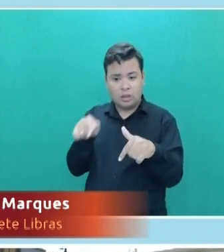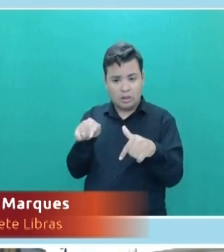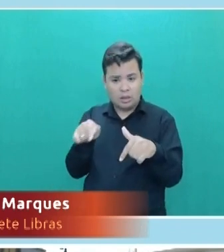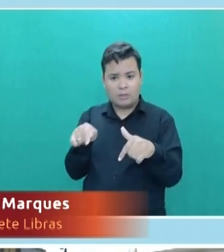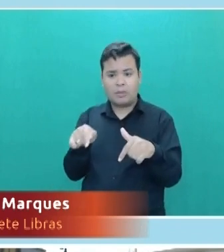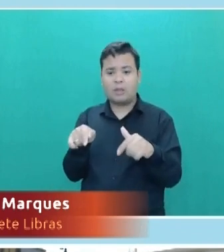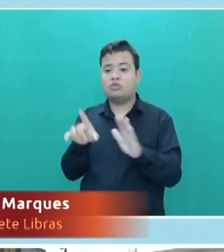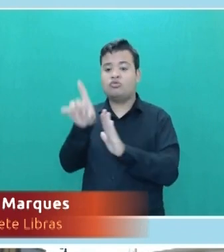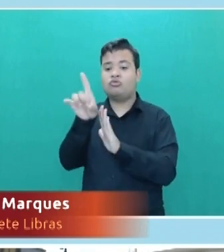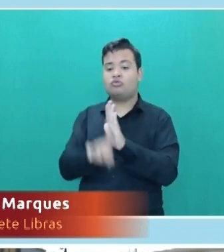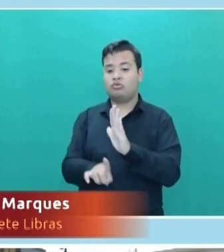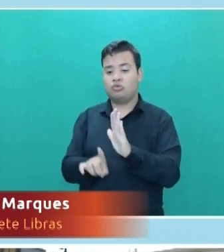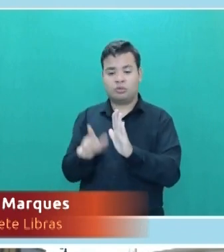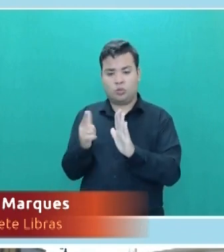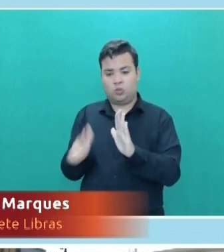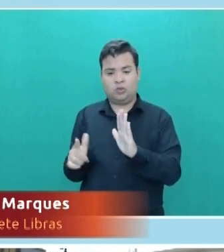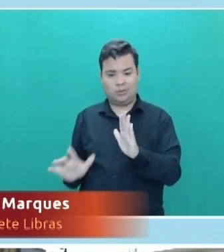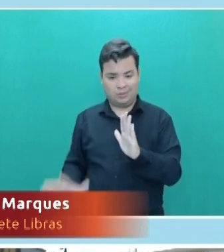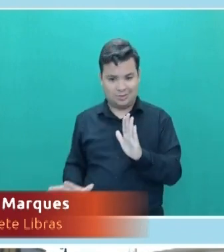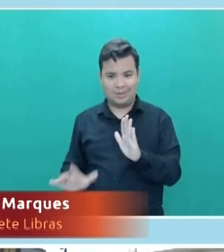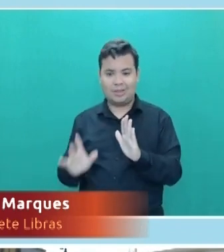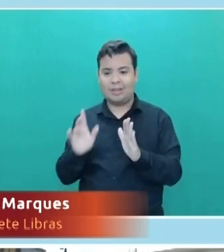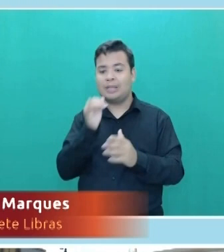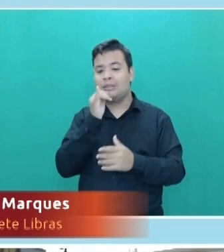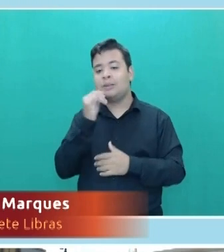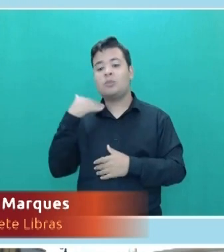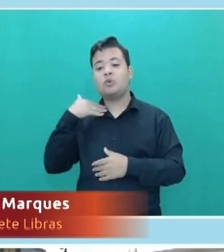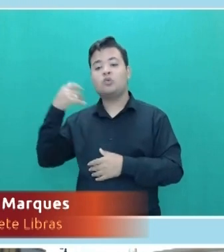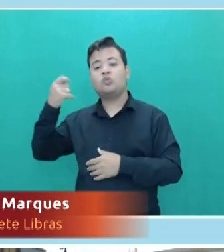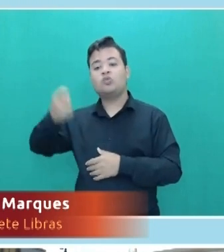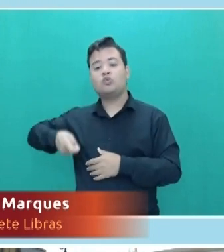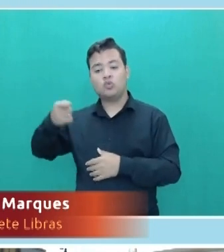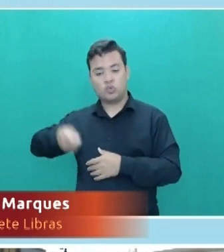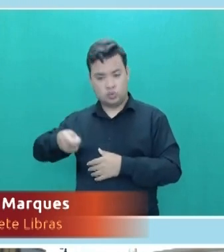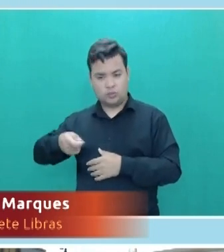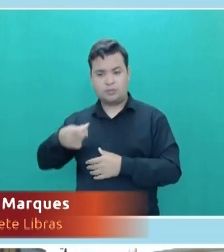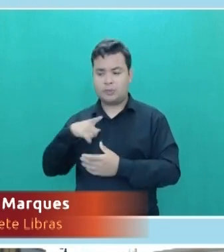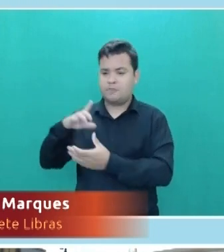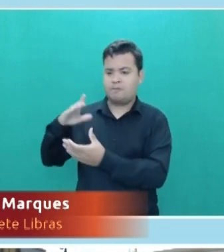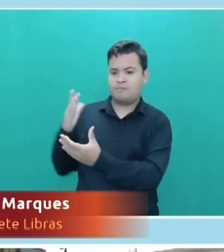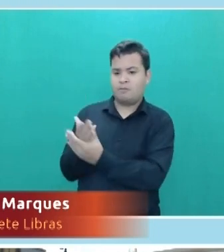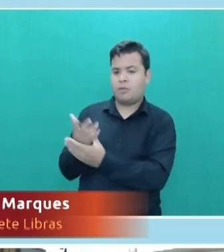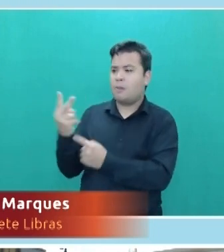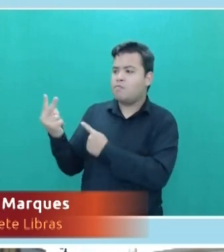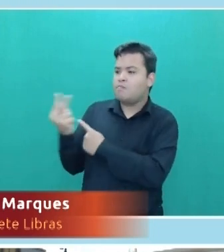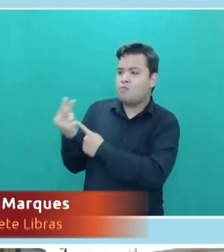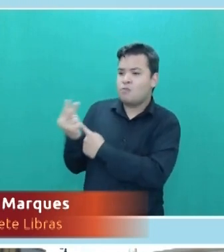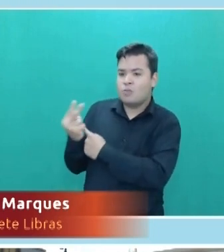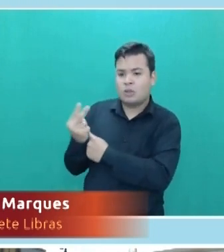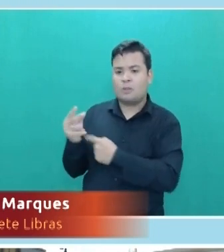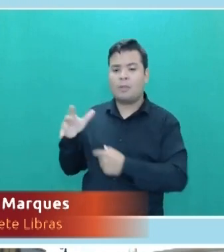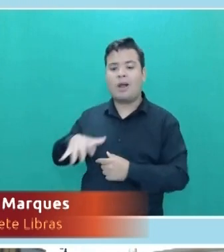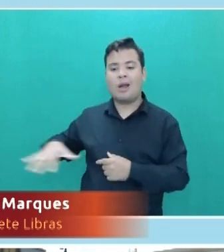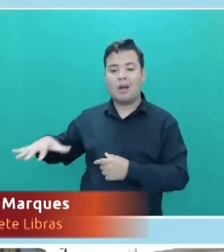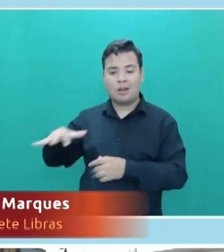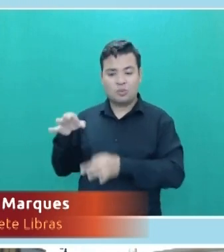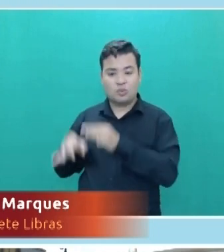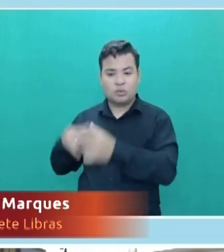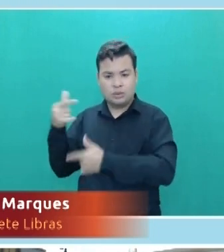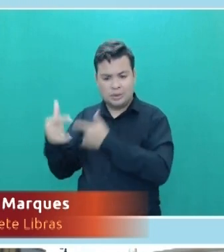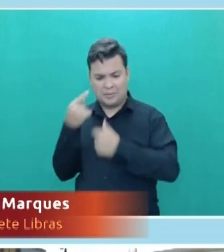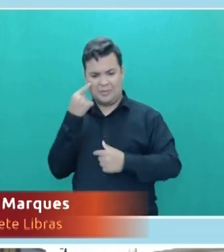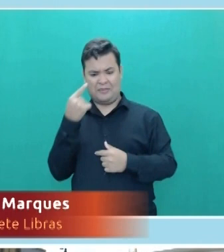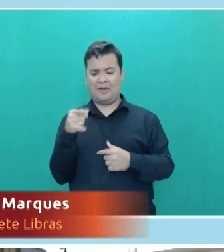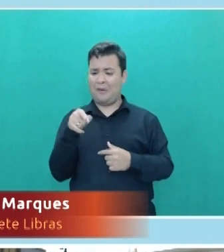trabalhador. Não é que ele busca, o trabalhador ajuiza uma ação buscando uma proteção, mas a Justiça do Trabalho reconhece que naquele caso ele não tem